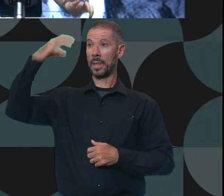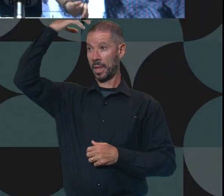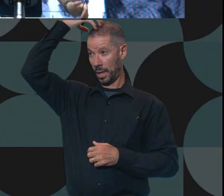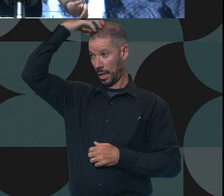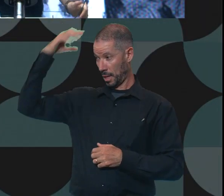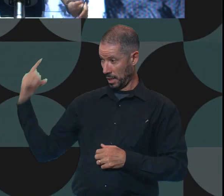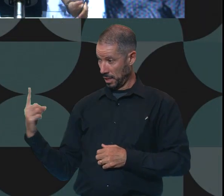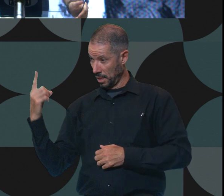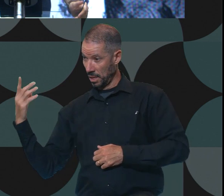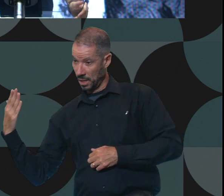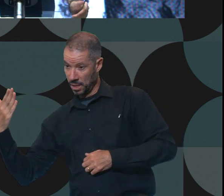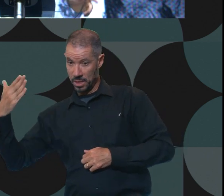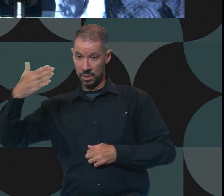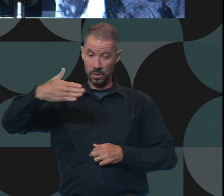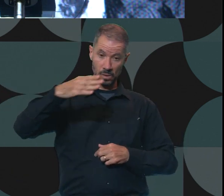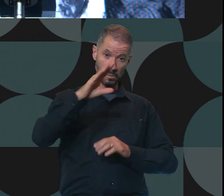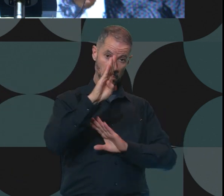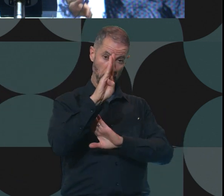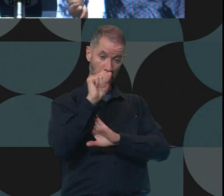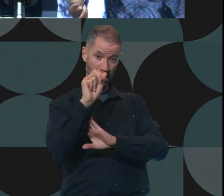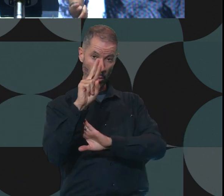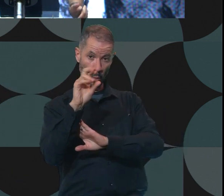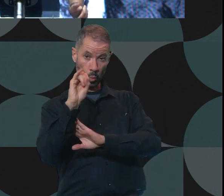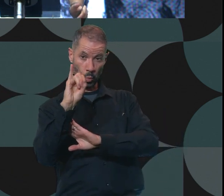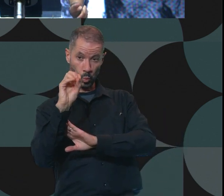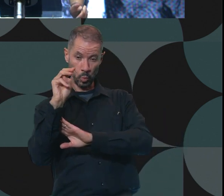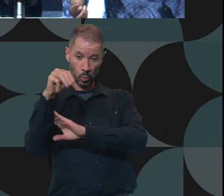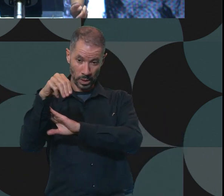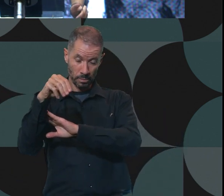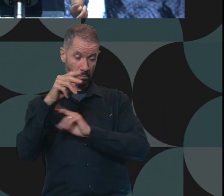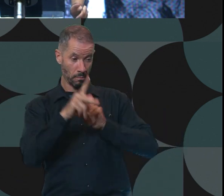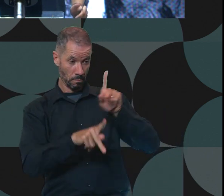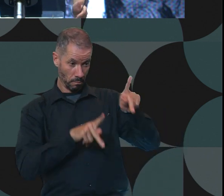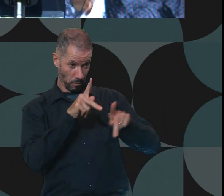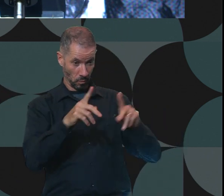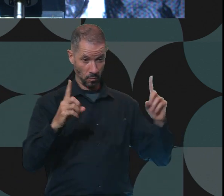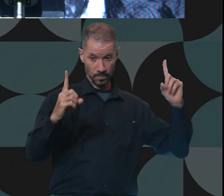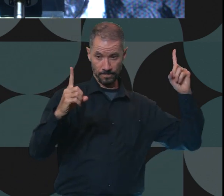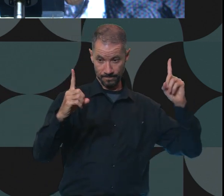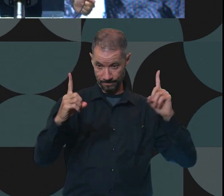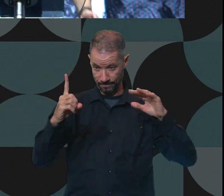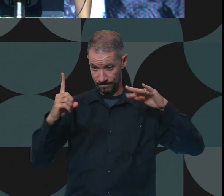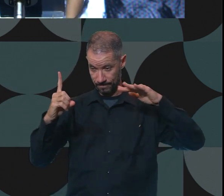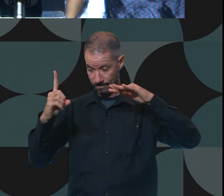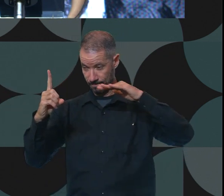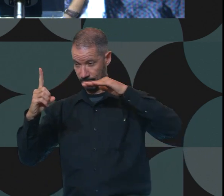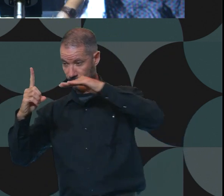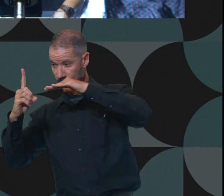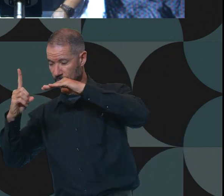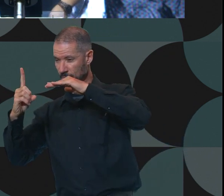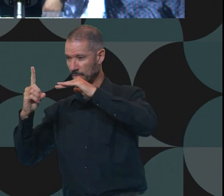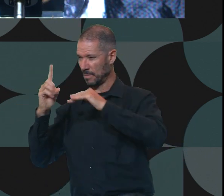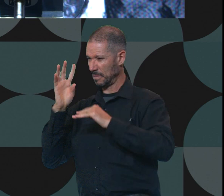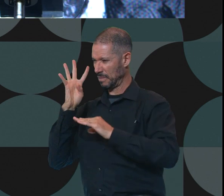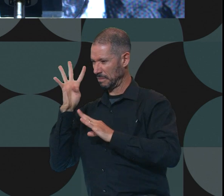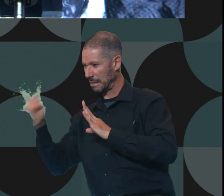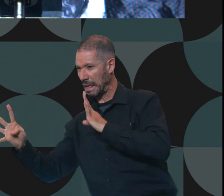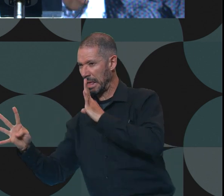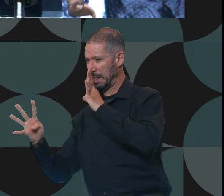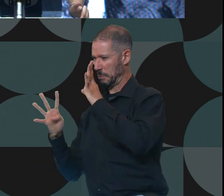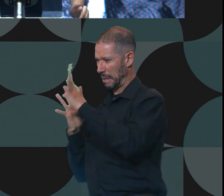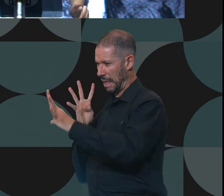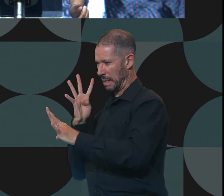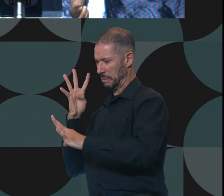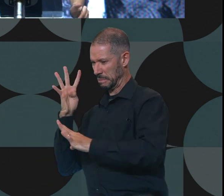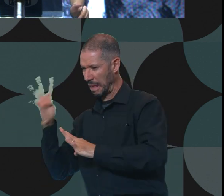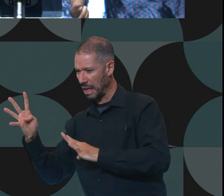Davi chegou a Baurim, um homem do povoado saiu ao seu encontro e começou a amaldiçoá-lo. Era